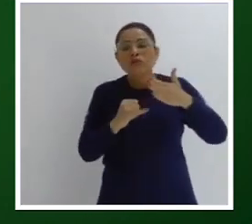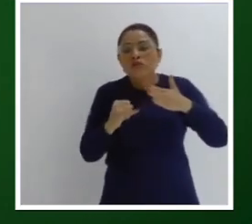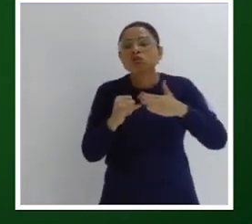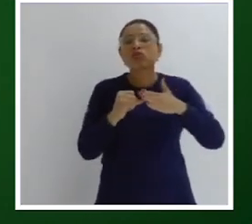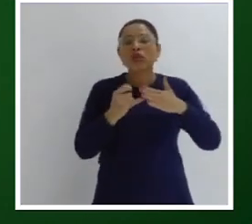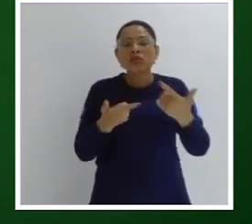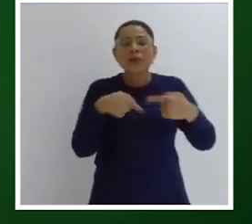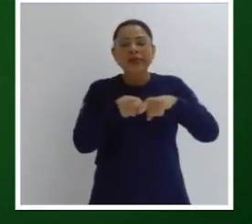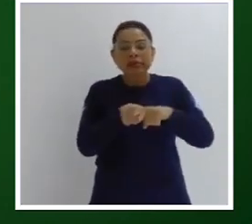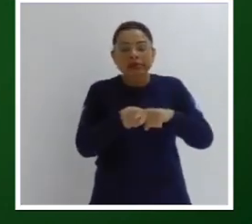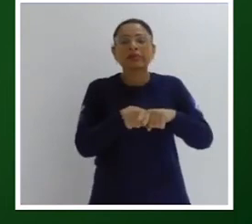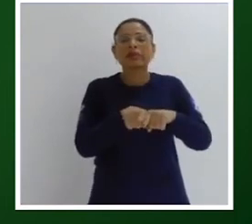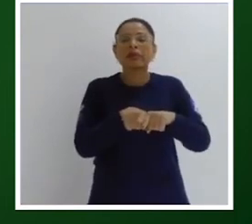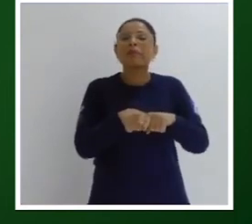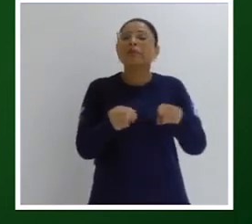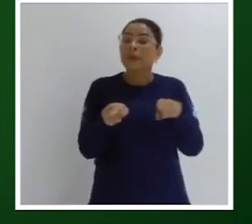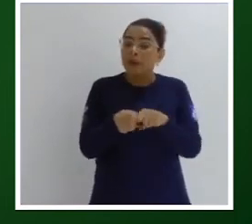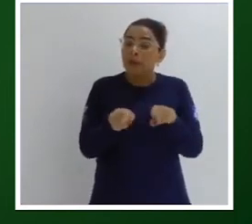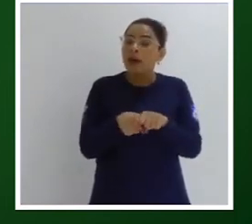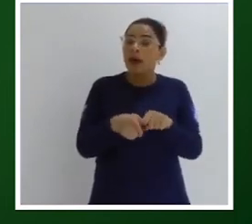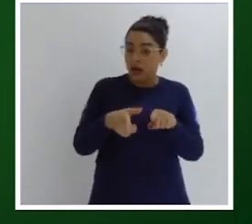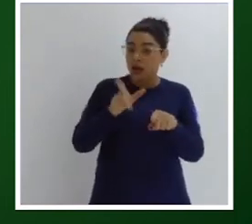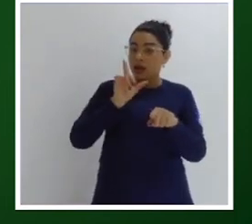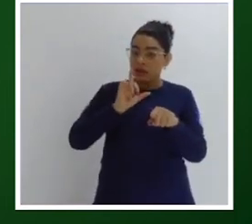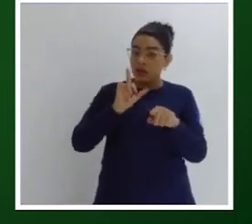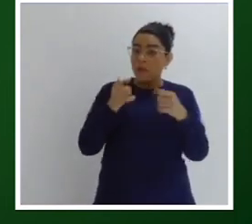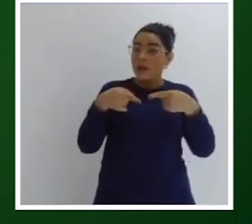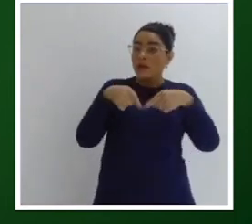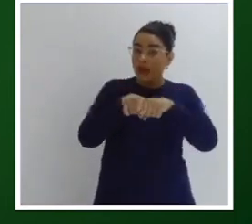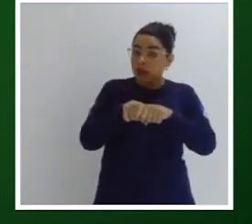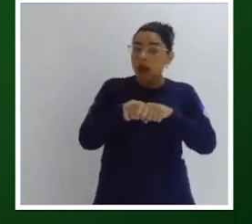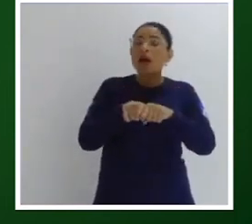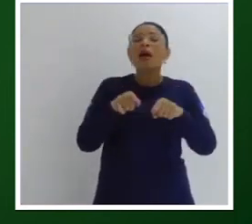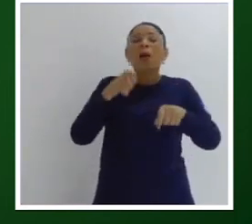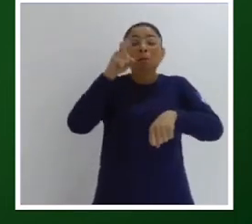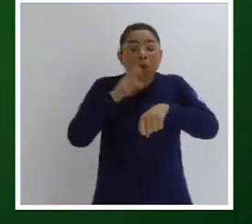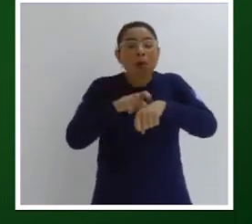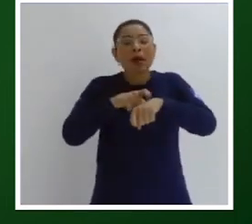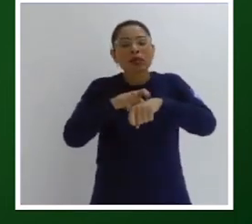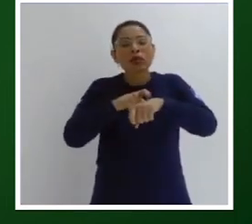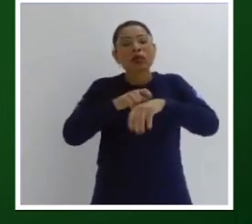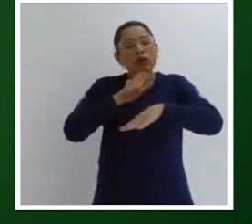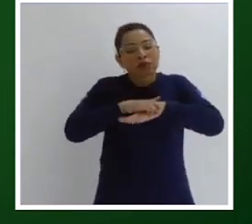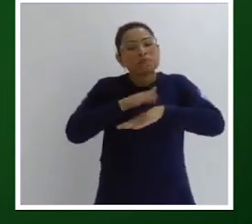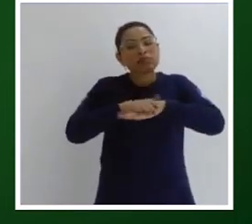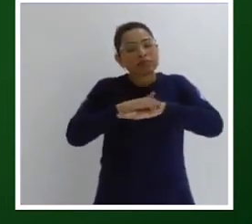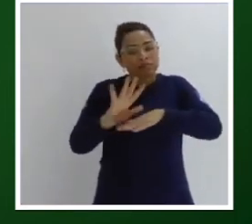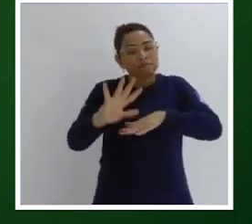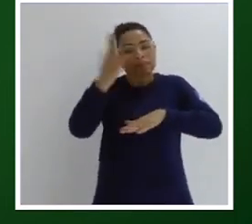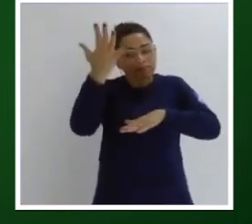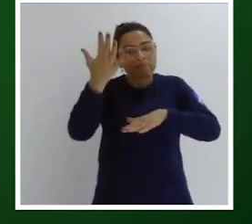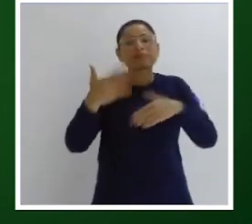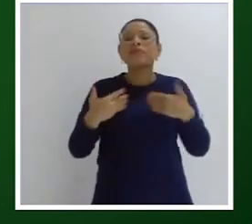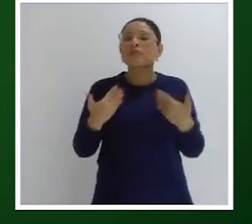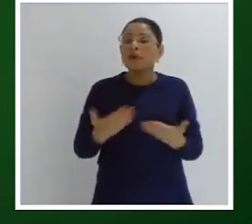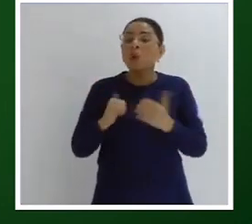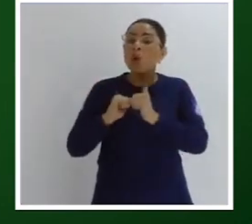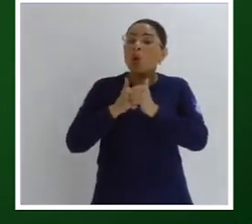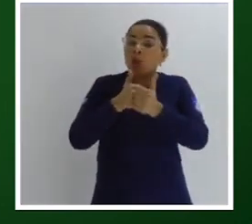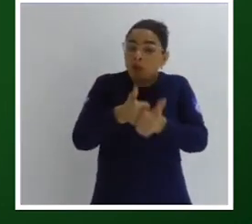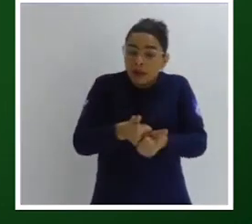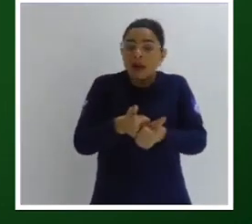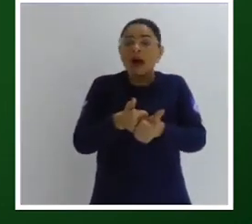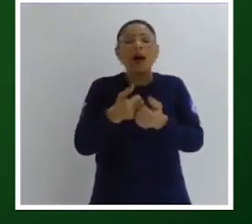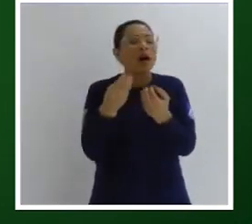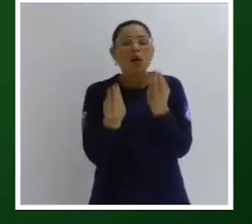parceiras tanto anteriormente a parceria quanto no momento em que ela está sendo implementada como acompanhar como